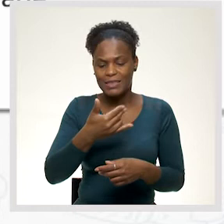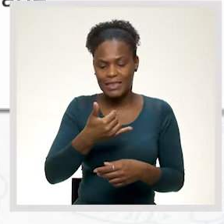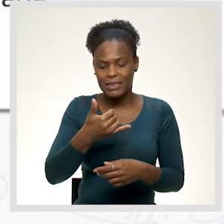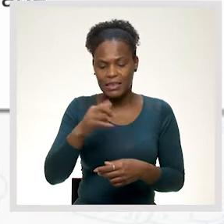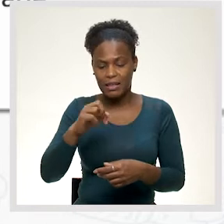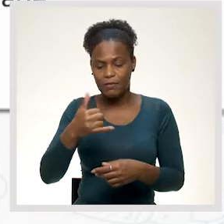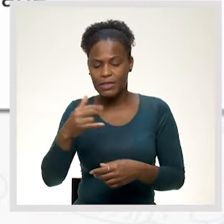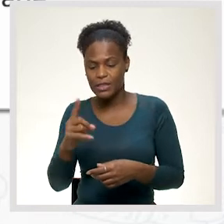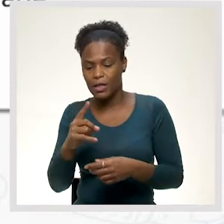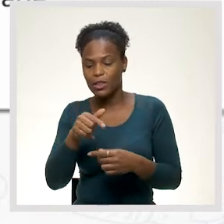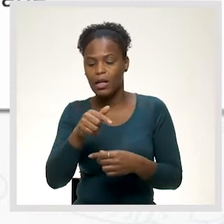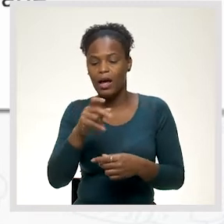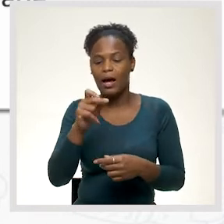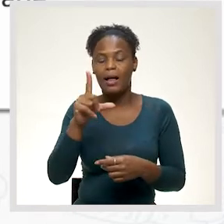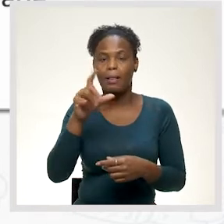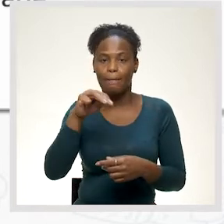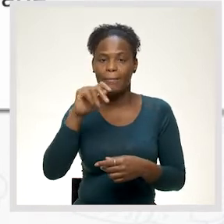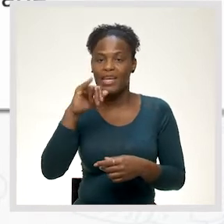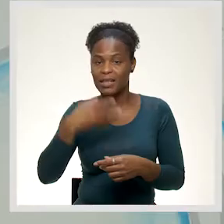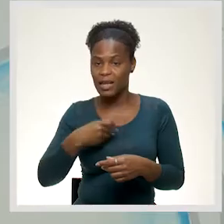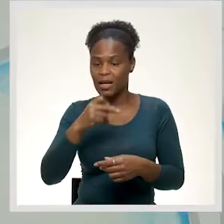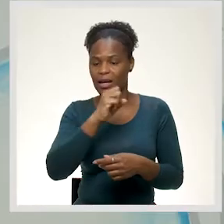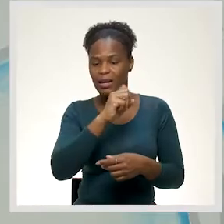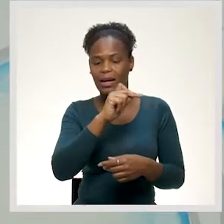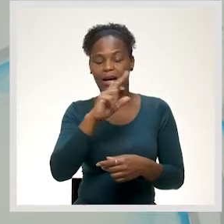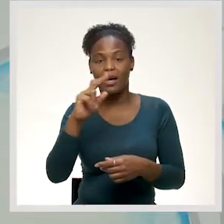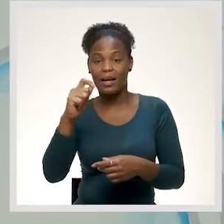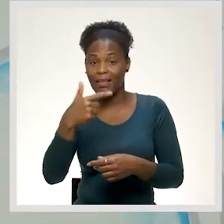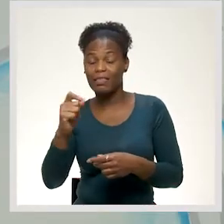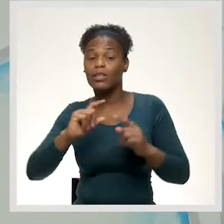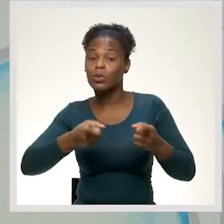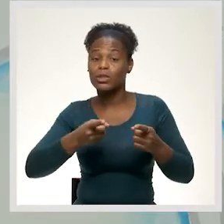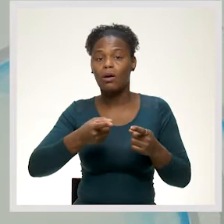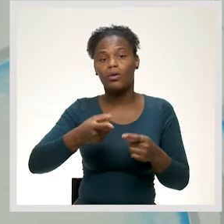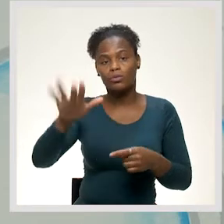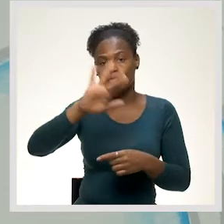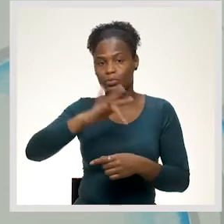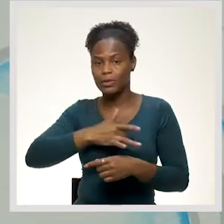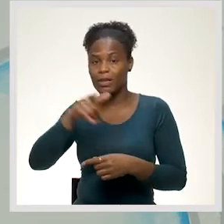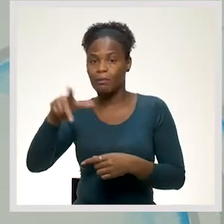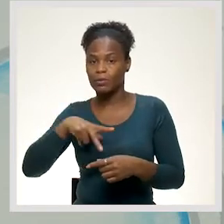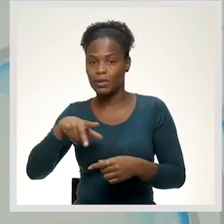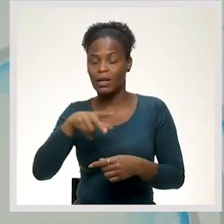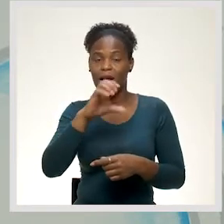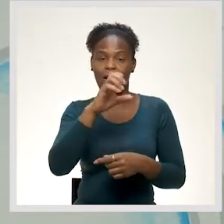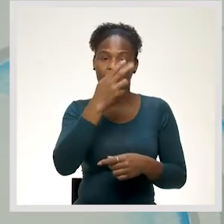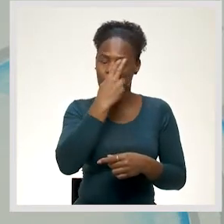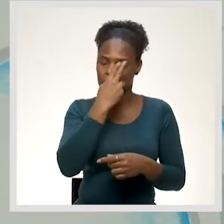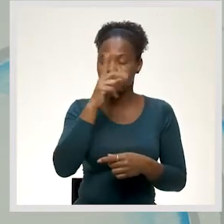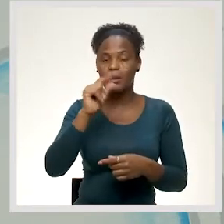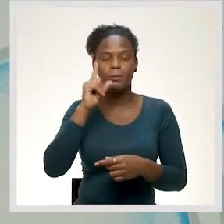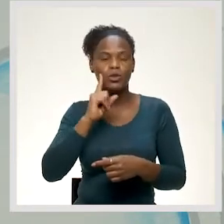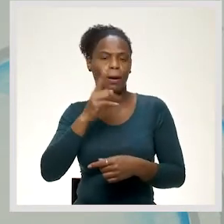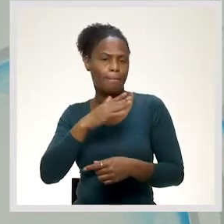marcam a introdução do romantismo em Portugal. Camões e Dona Branca foram obras que foram publicadas